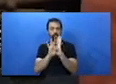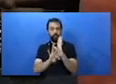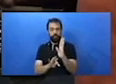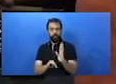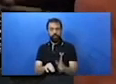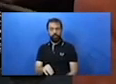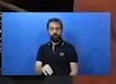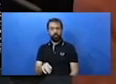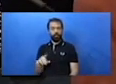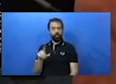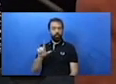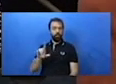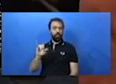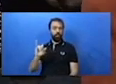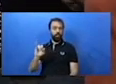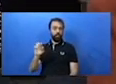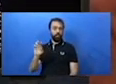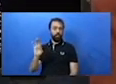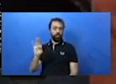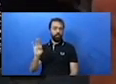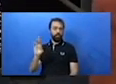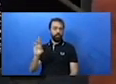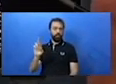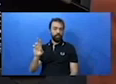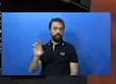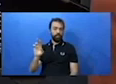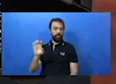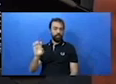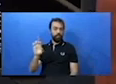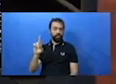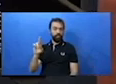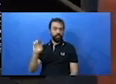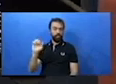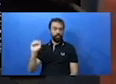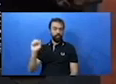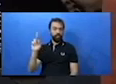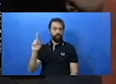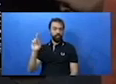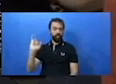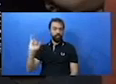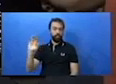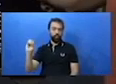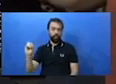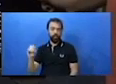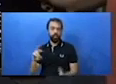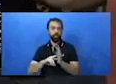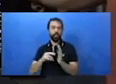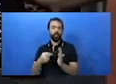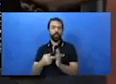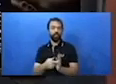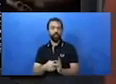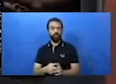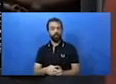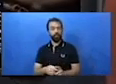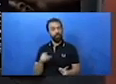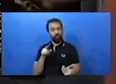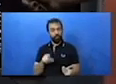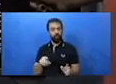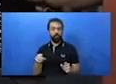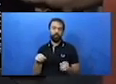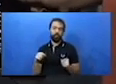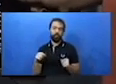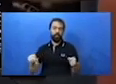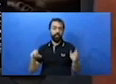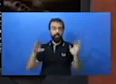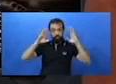cima de cordel, né? São textos que precisamos deixar a imaginação livre para que possamos entendê-los. Geralmente,